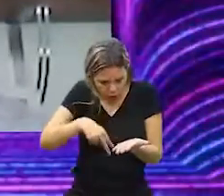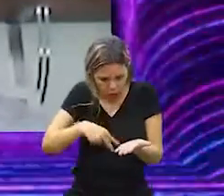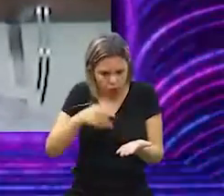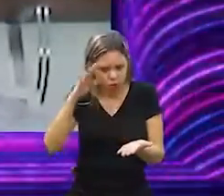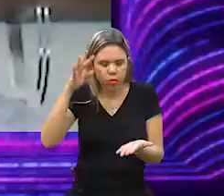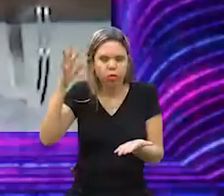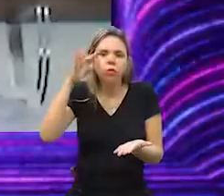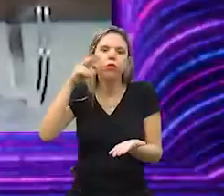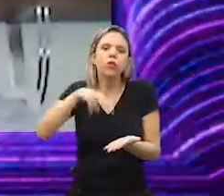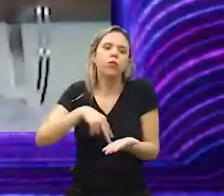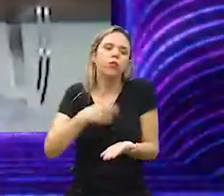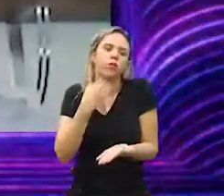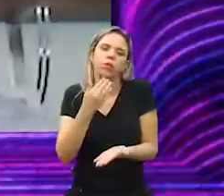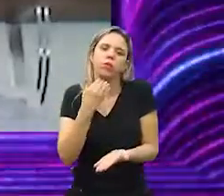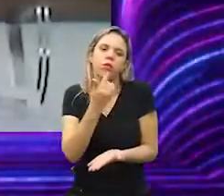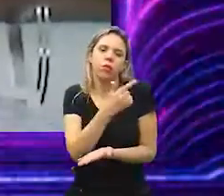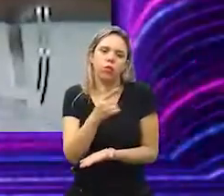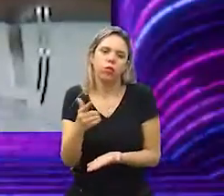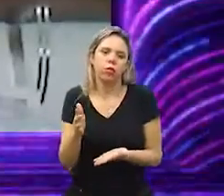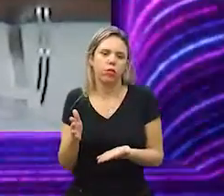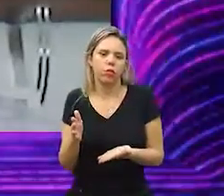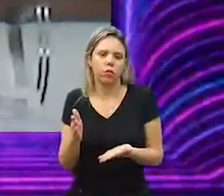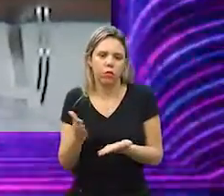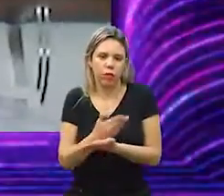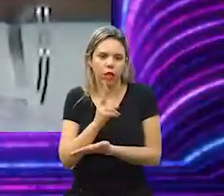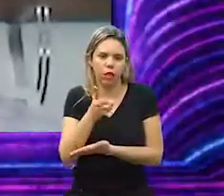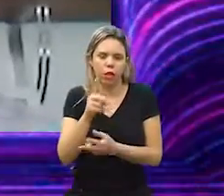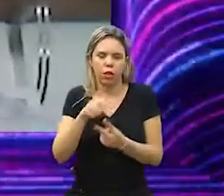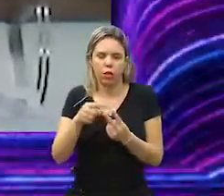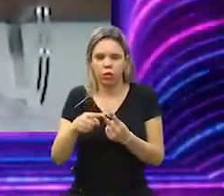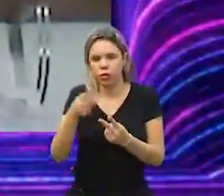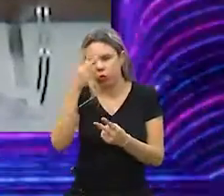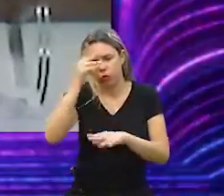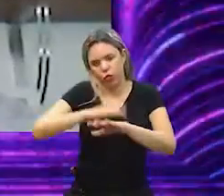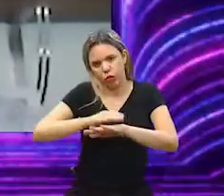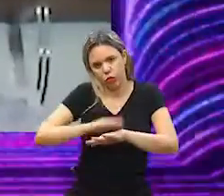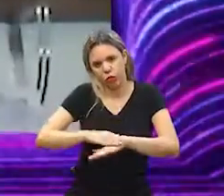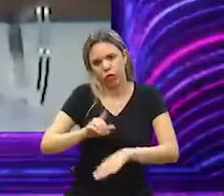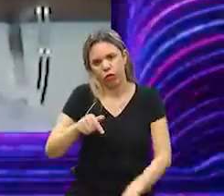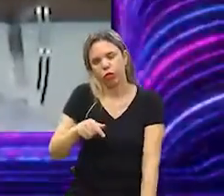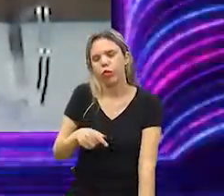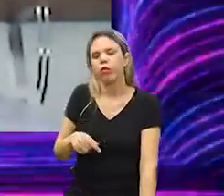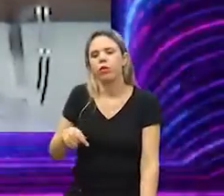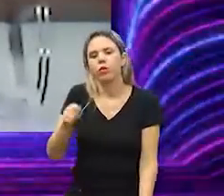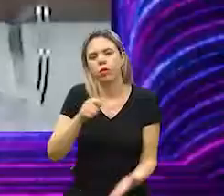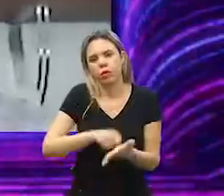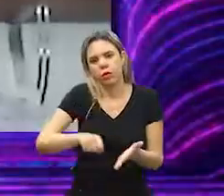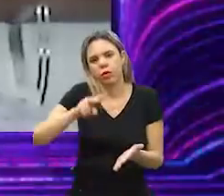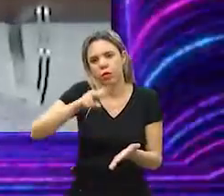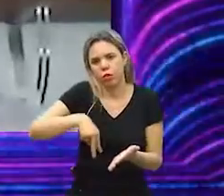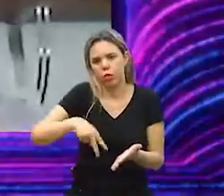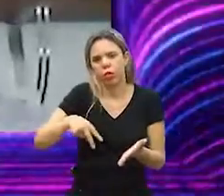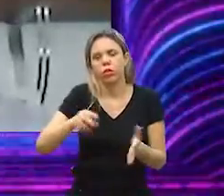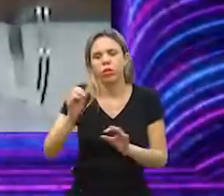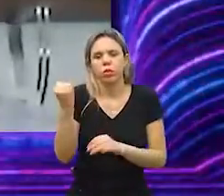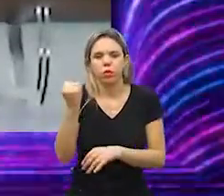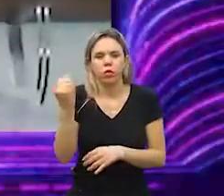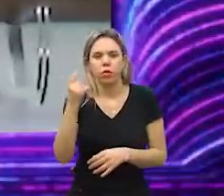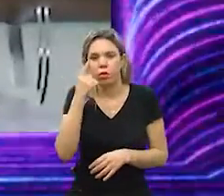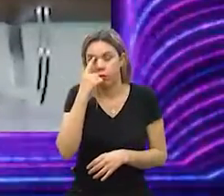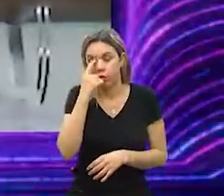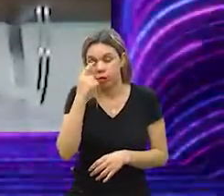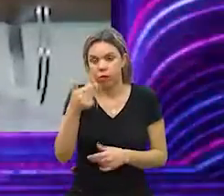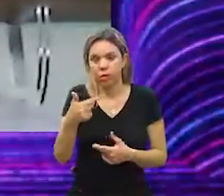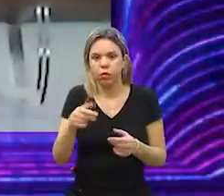abra as páginas e leia, o livro não existe. Então, o livro ele sempre tem dois autores, né? Quem escreve e quem lê. Esse é um ponto importante.